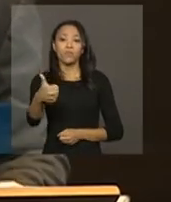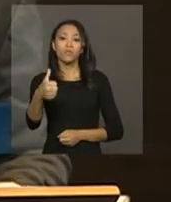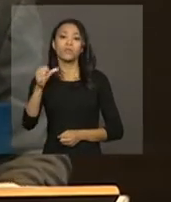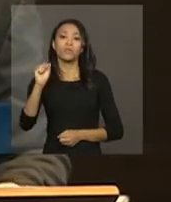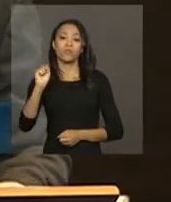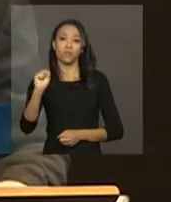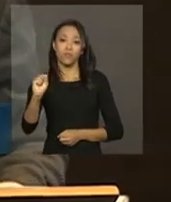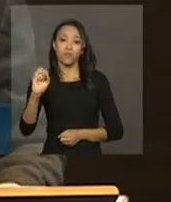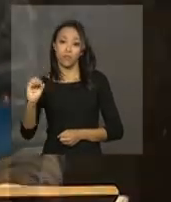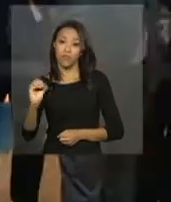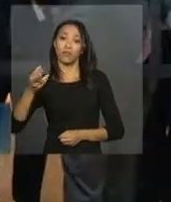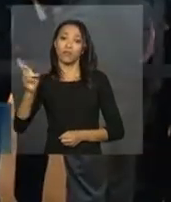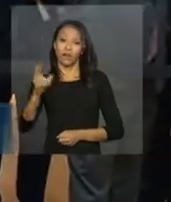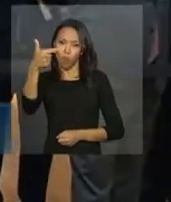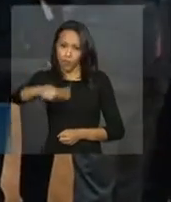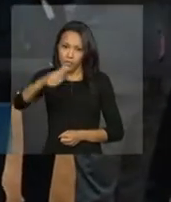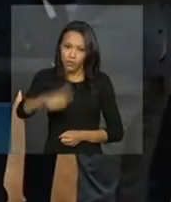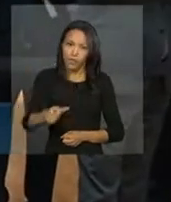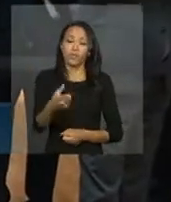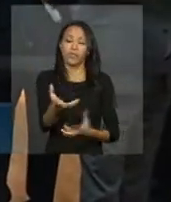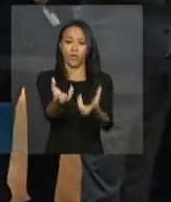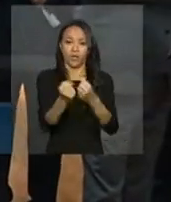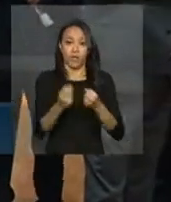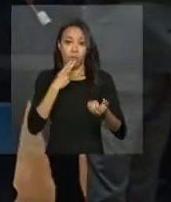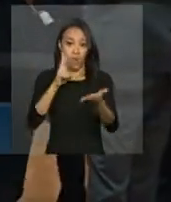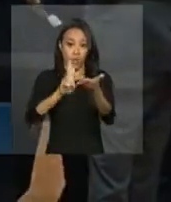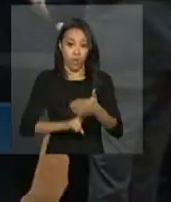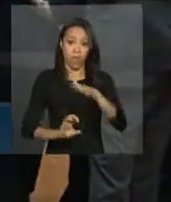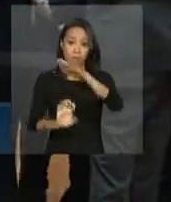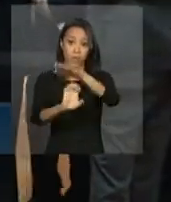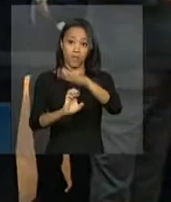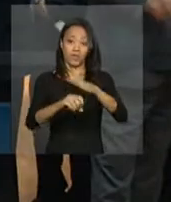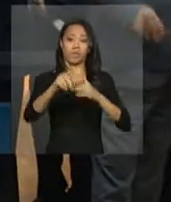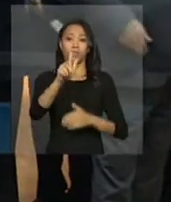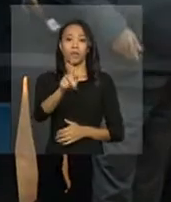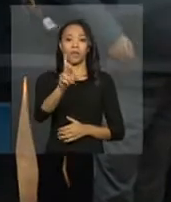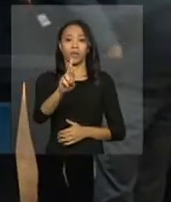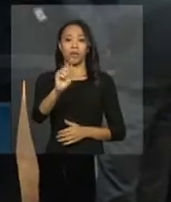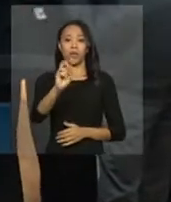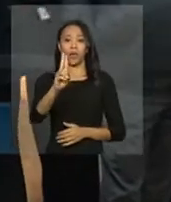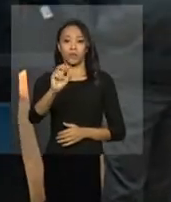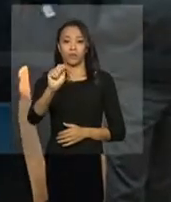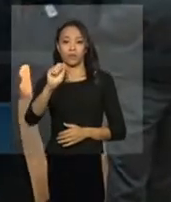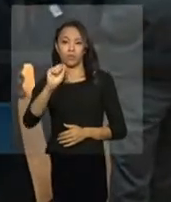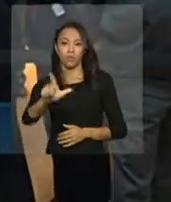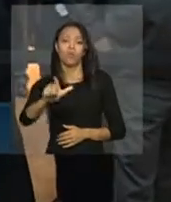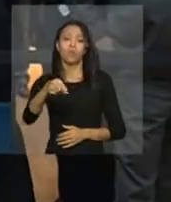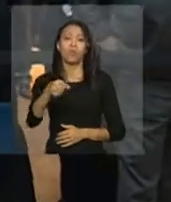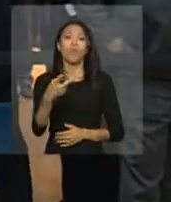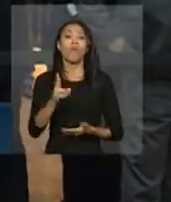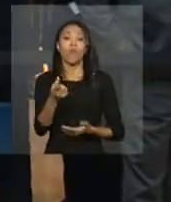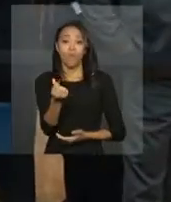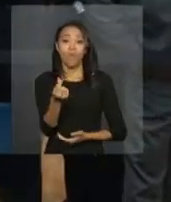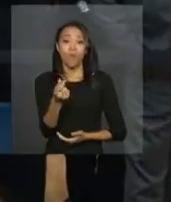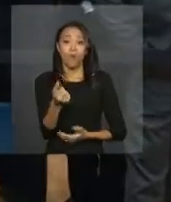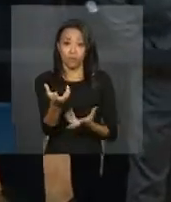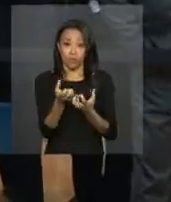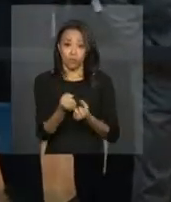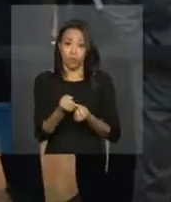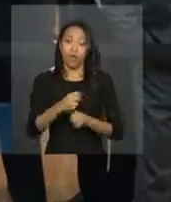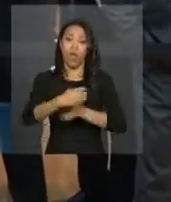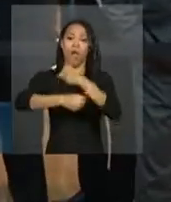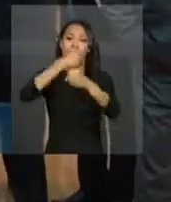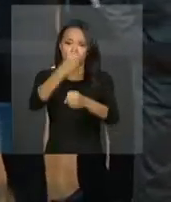48210 repetindo envelope entregue pela corretora gradual representando o consórcio bmte valor de receita